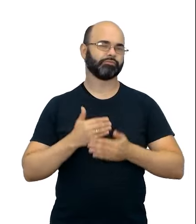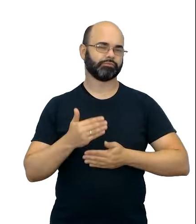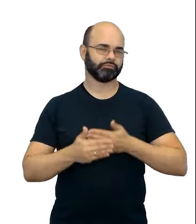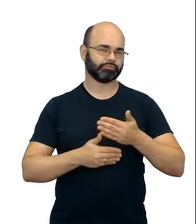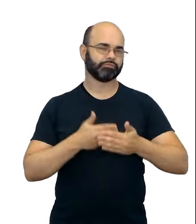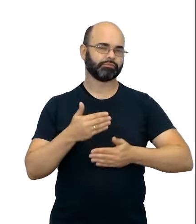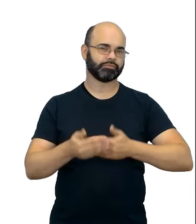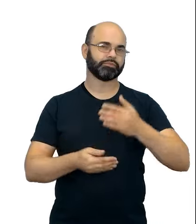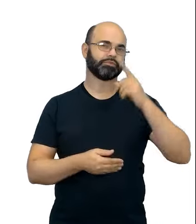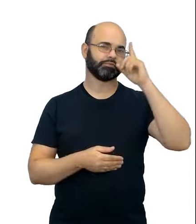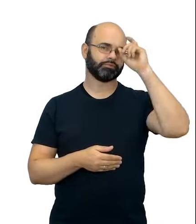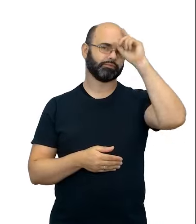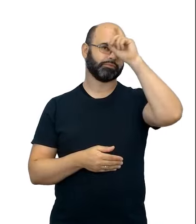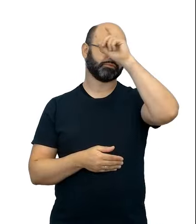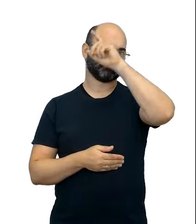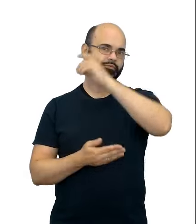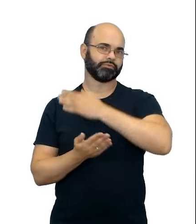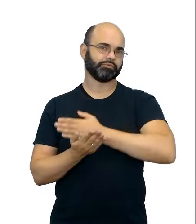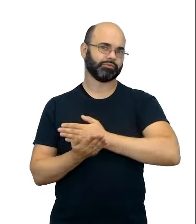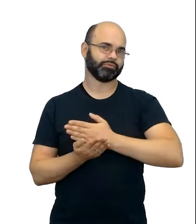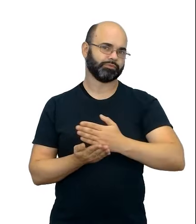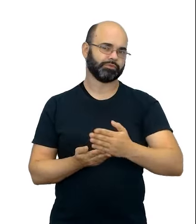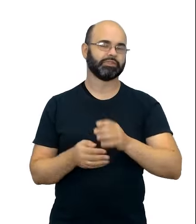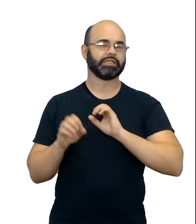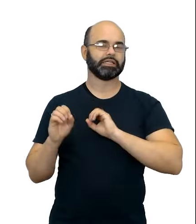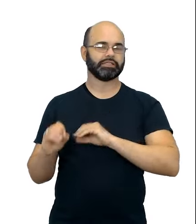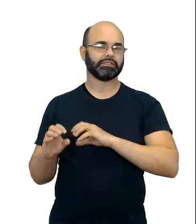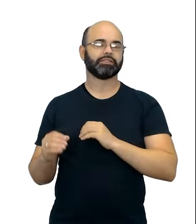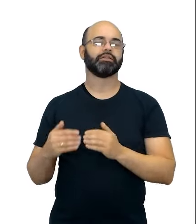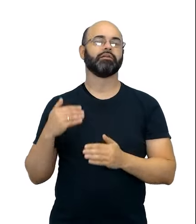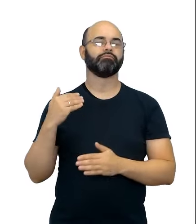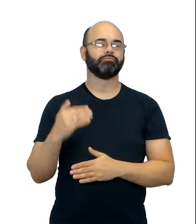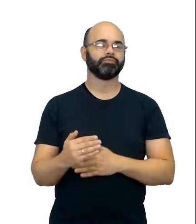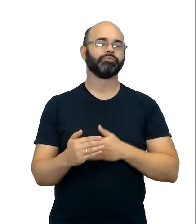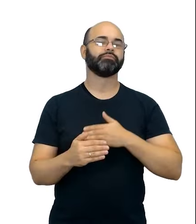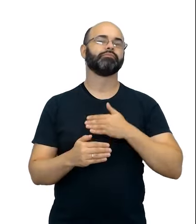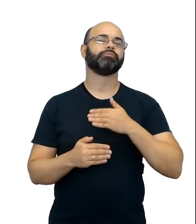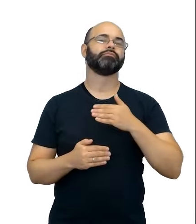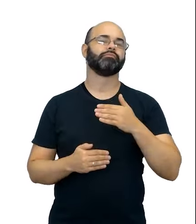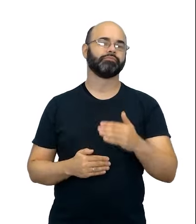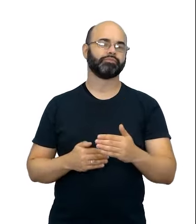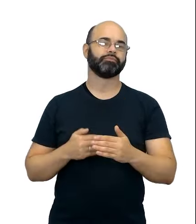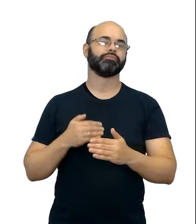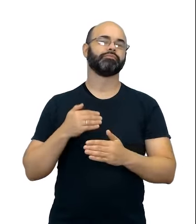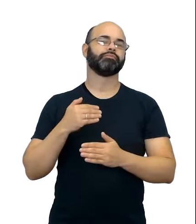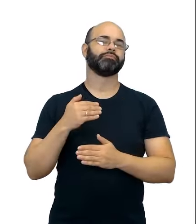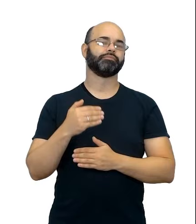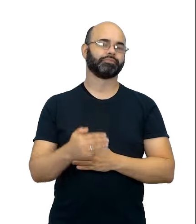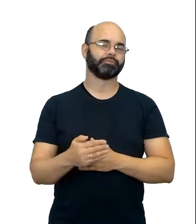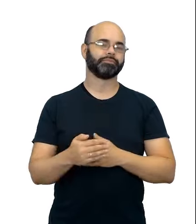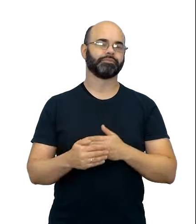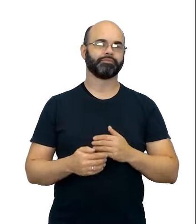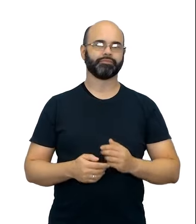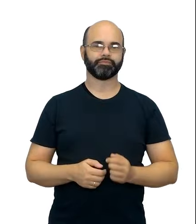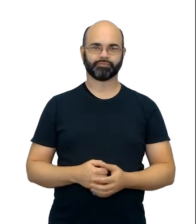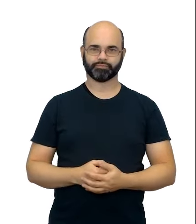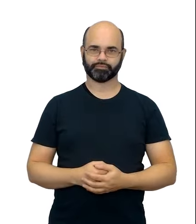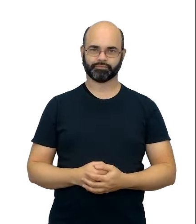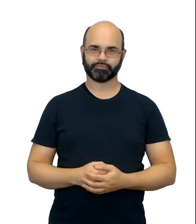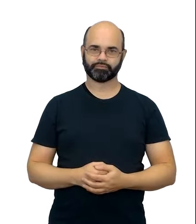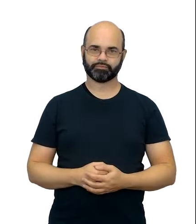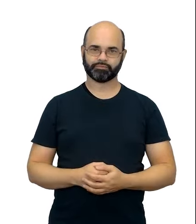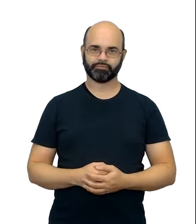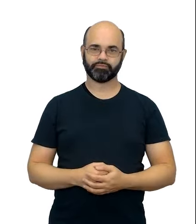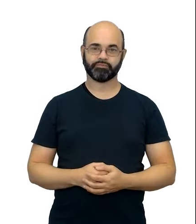complexas. Então, é aquele ensino gradual. A partir do momento em que ele vai se aproximando do final do